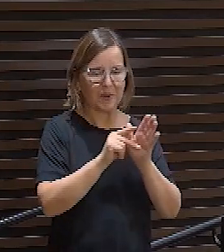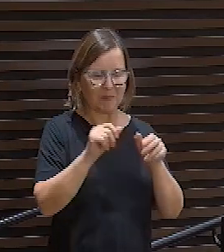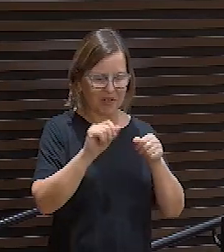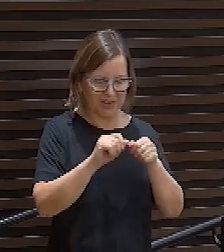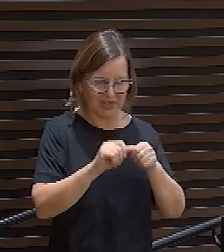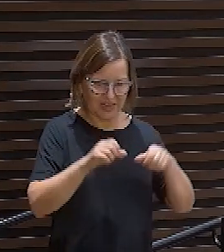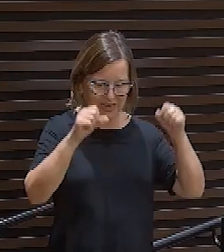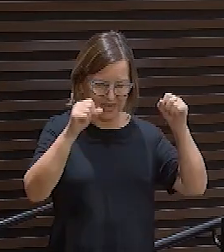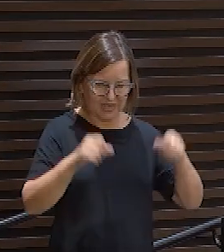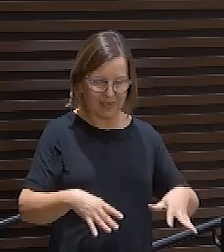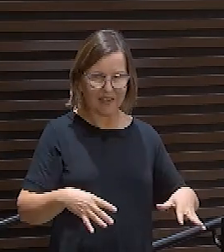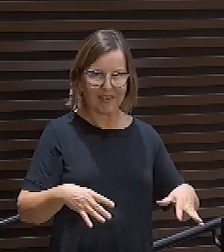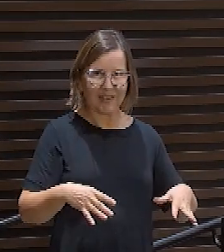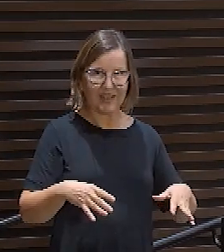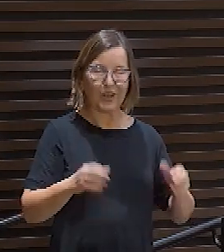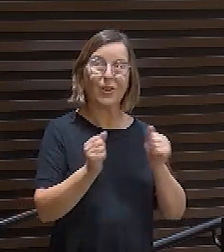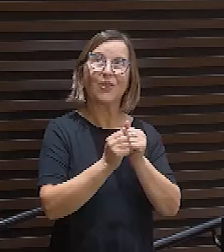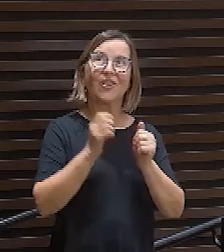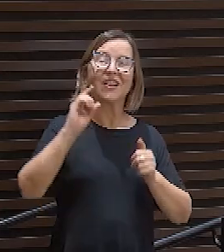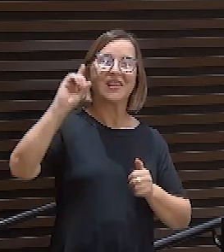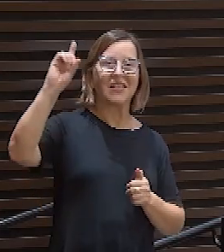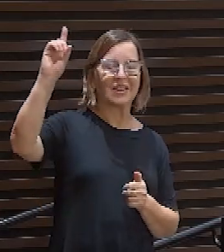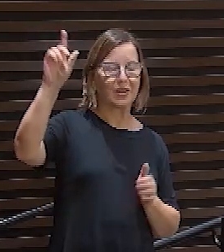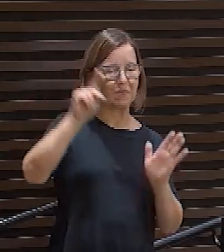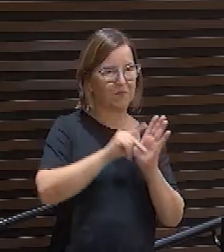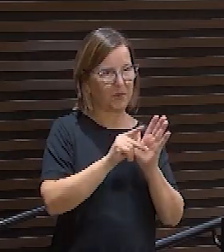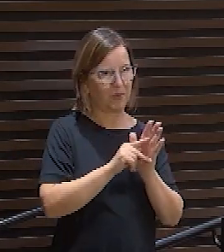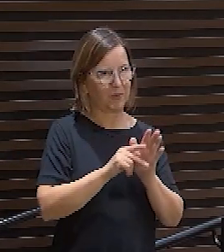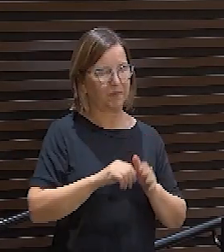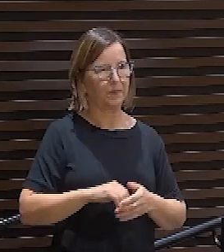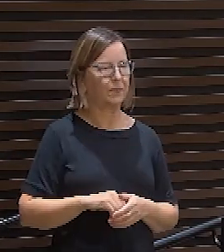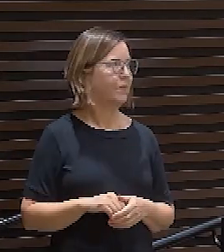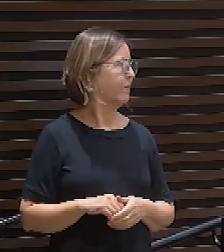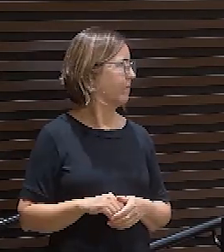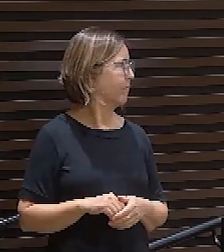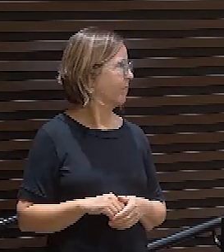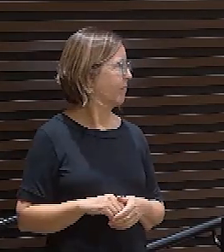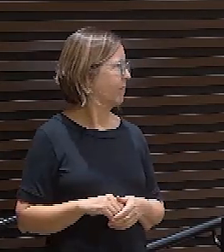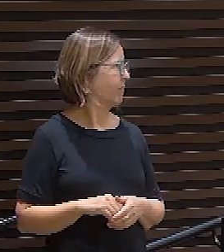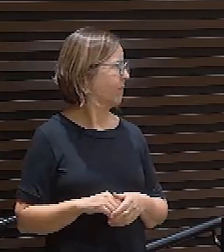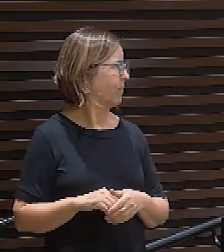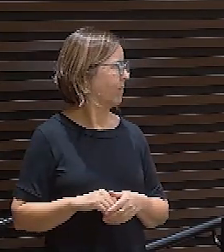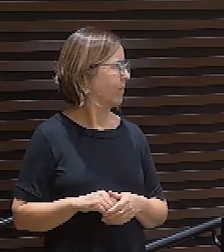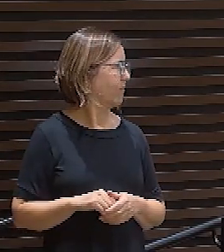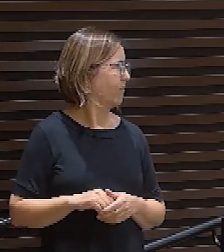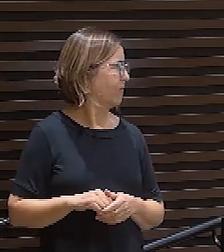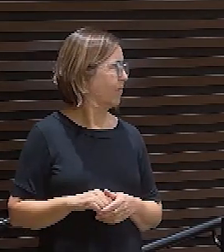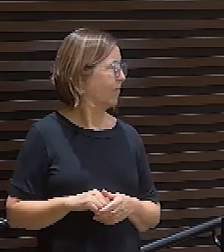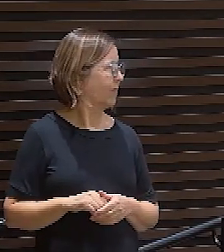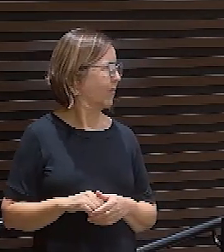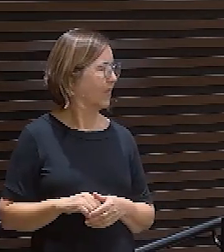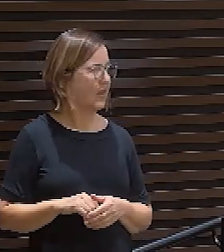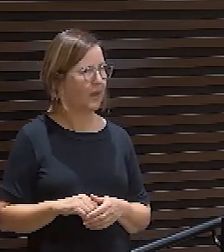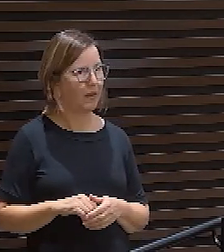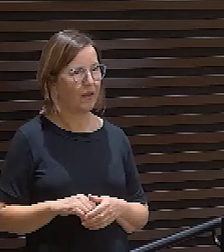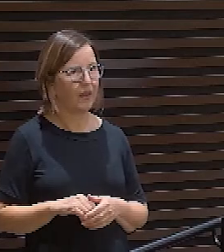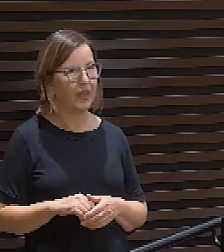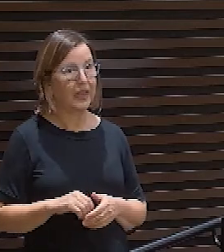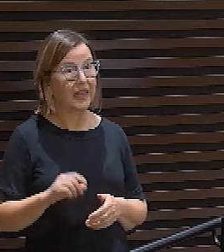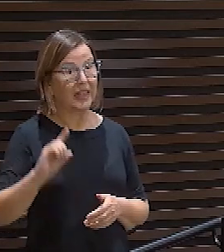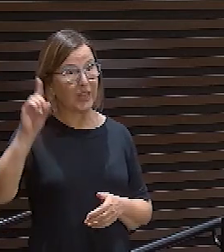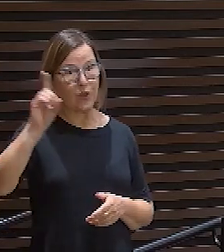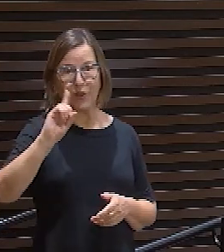reconcilia porque a criação virou e falou assim, desculpa, erramos, vamos tentar de novo, eu reconheço.